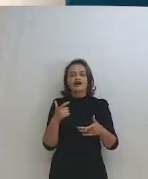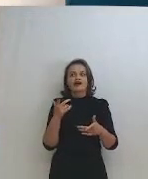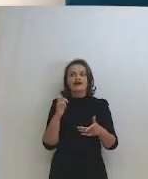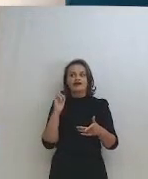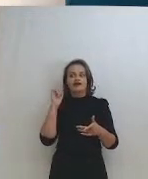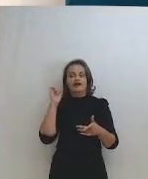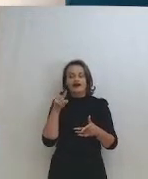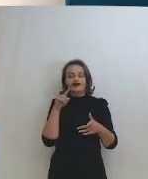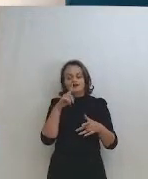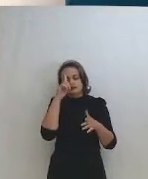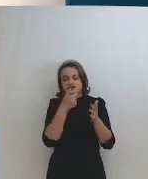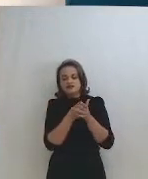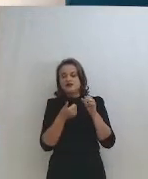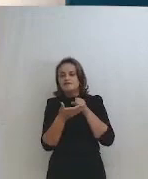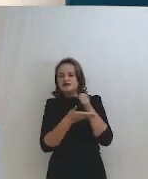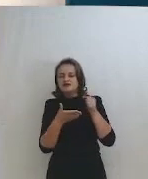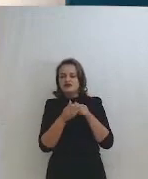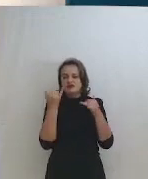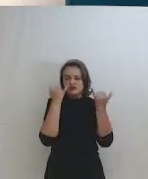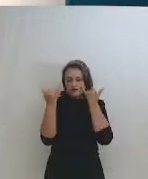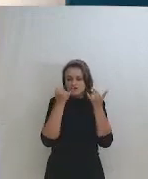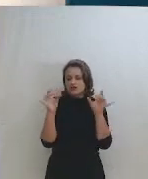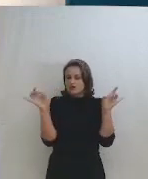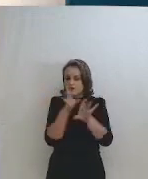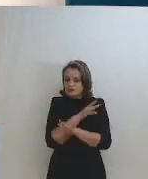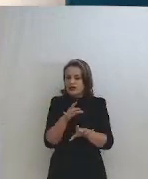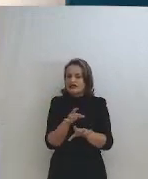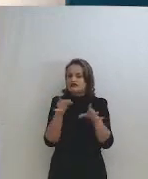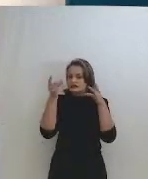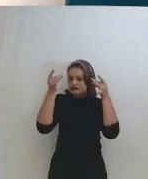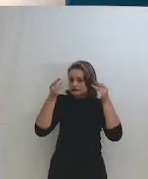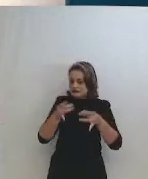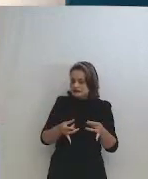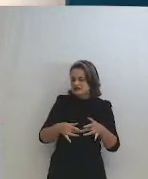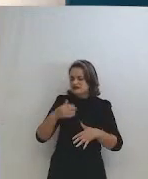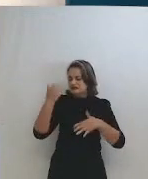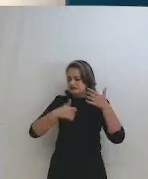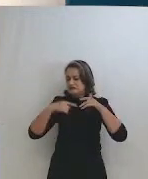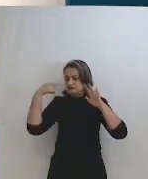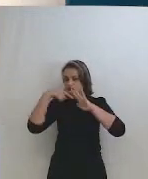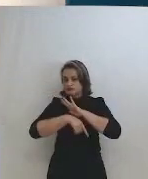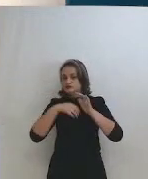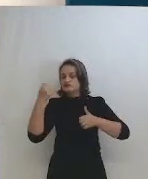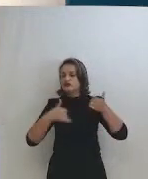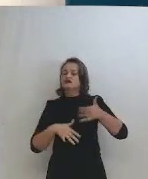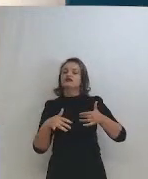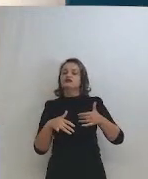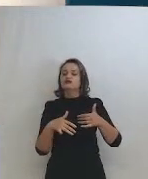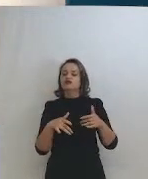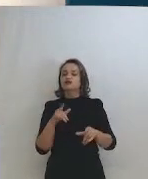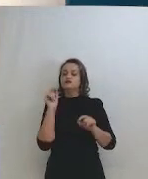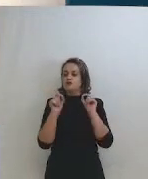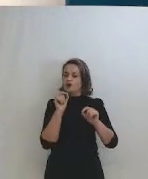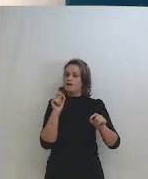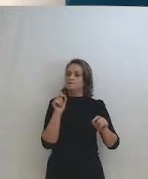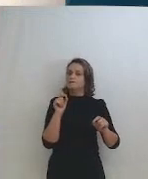informações precisas, detalhadas e muito extensas a respeito